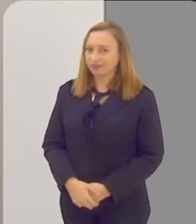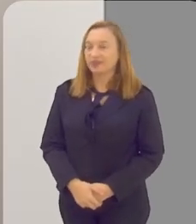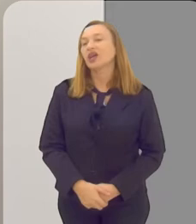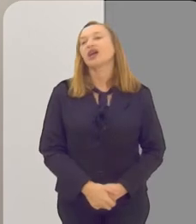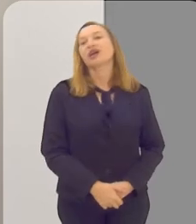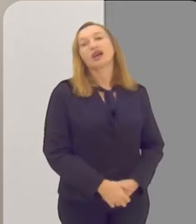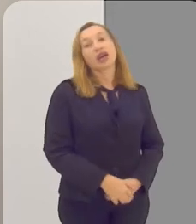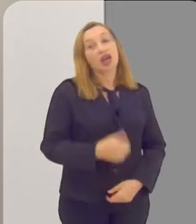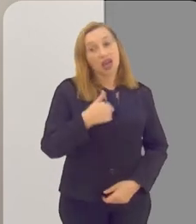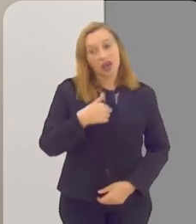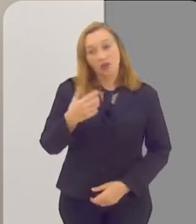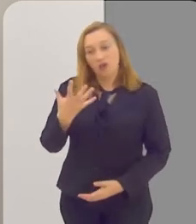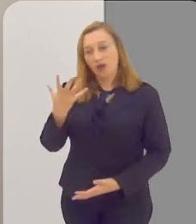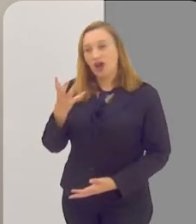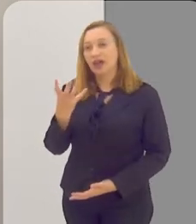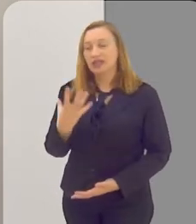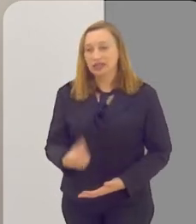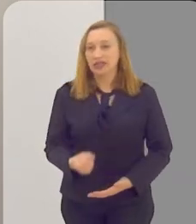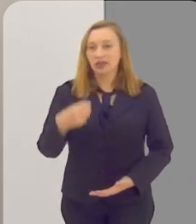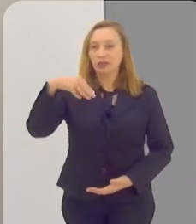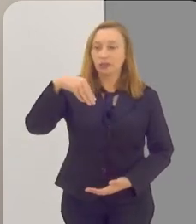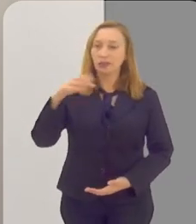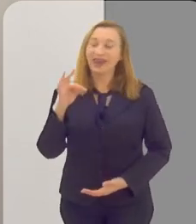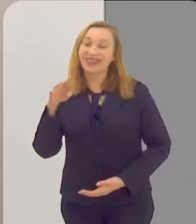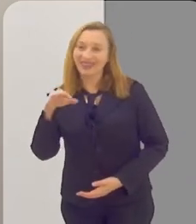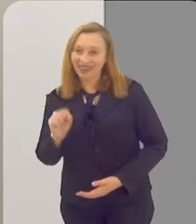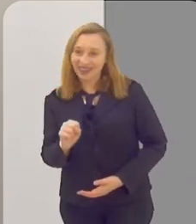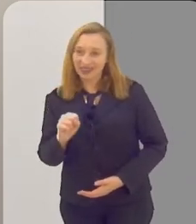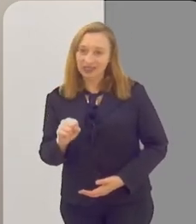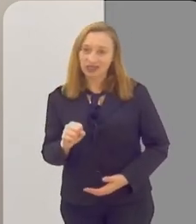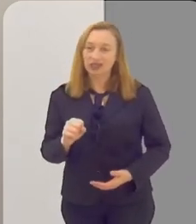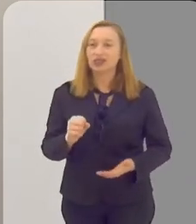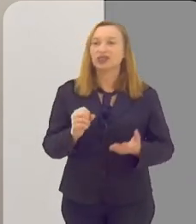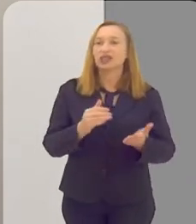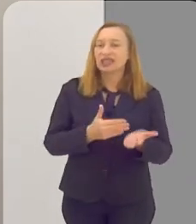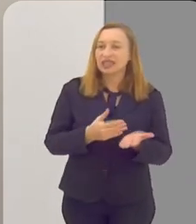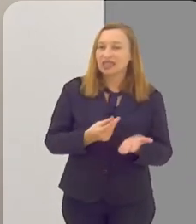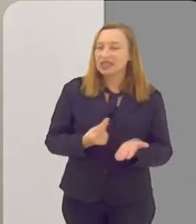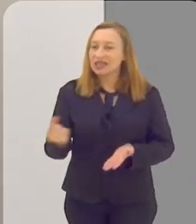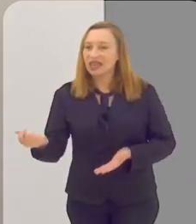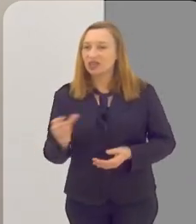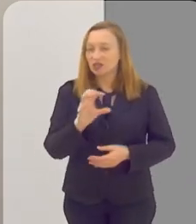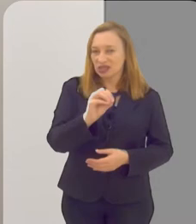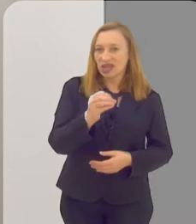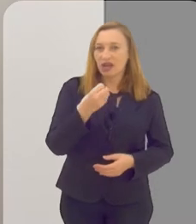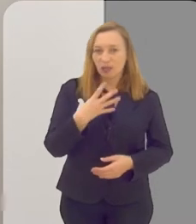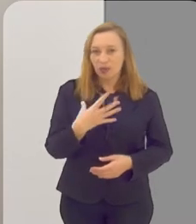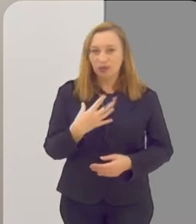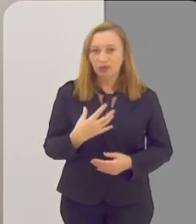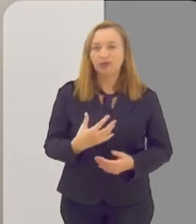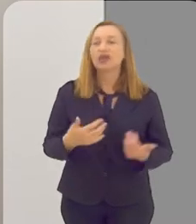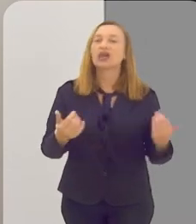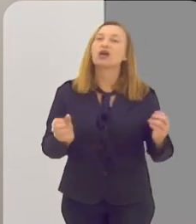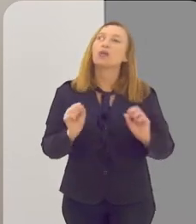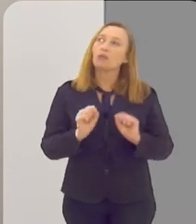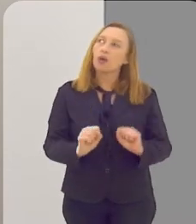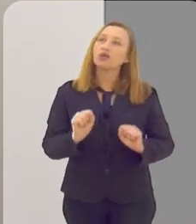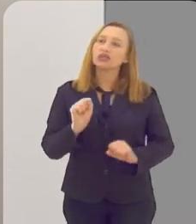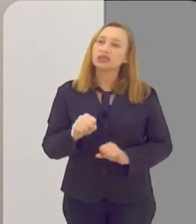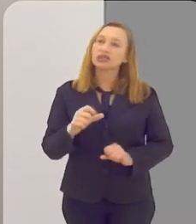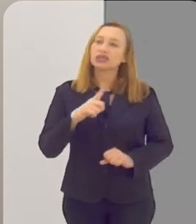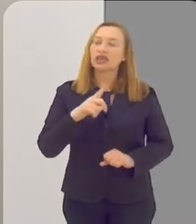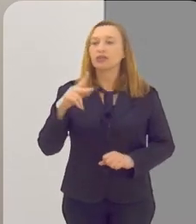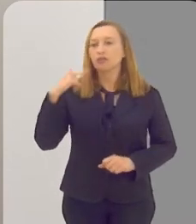Eu sou totalmente a favor de metas, né? No começo, para a gente sair do zero, a gente precisa de meta, né? Então, eu acho que a